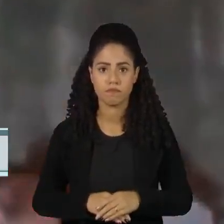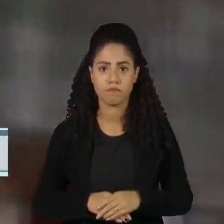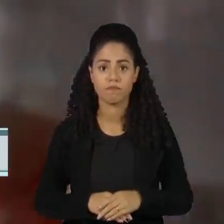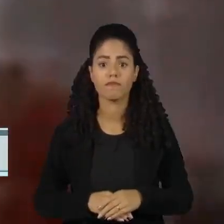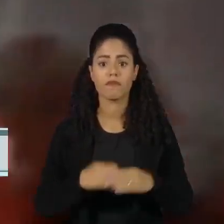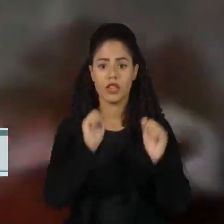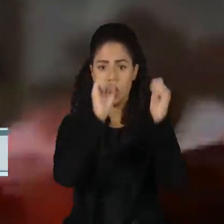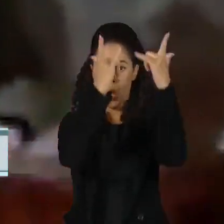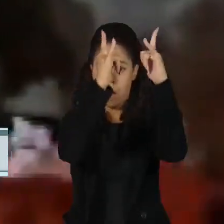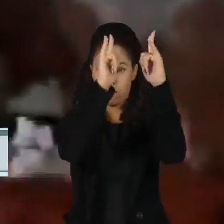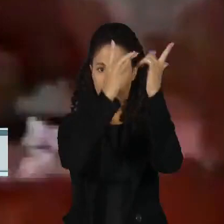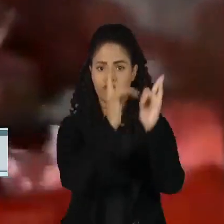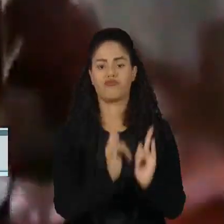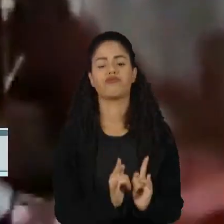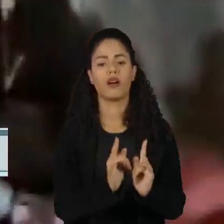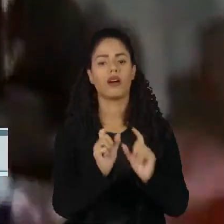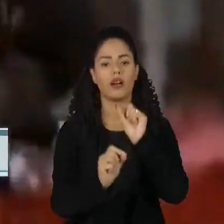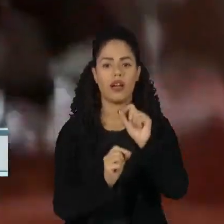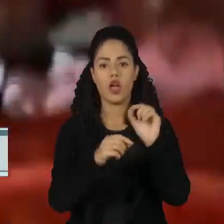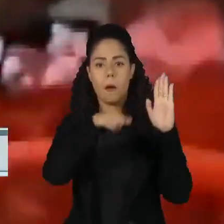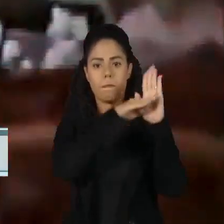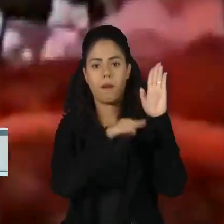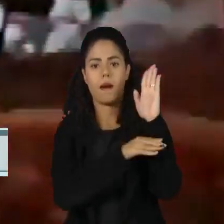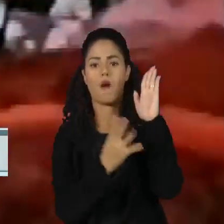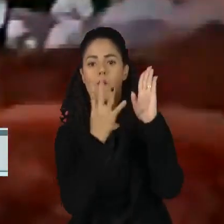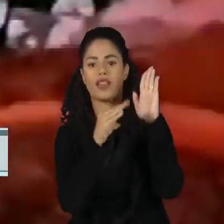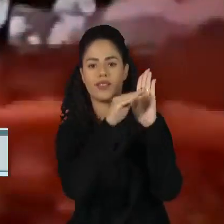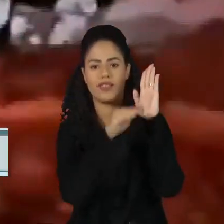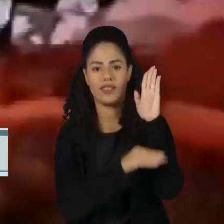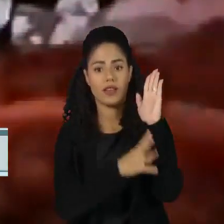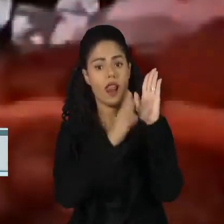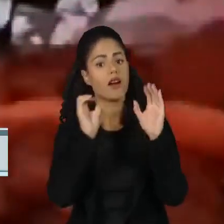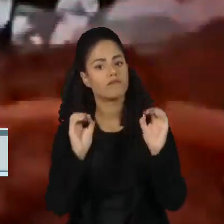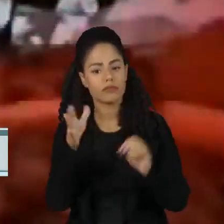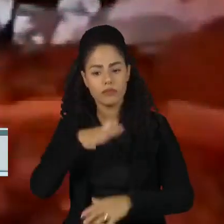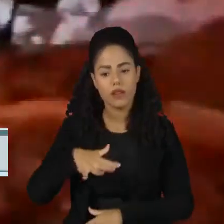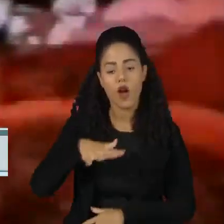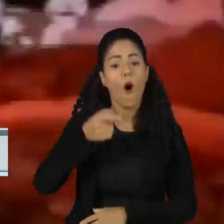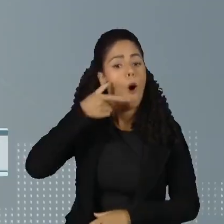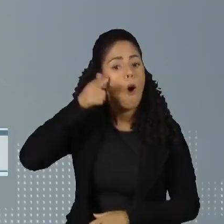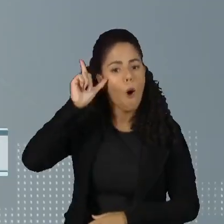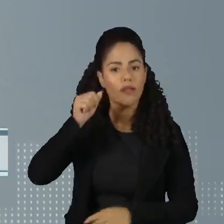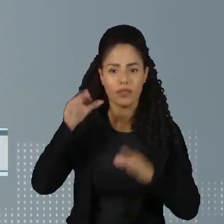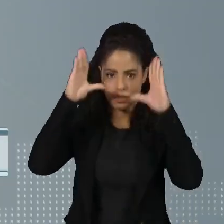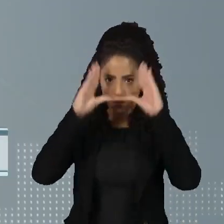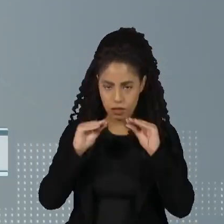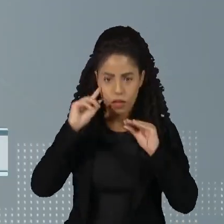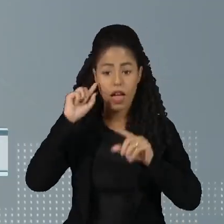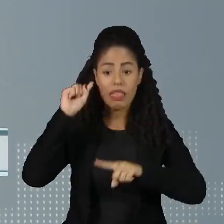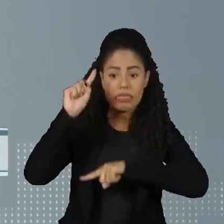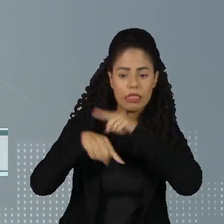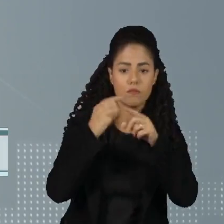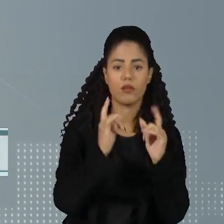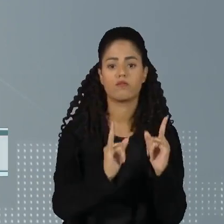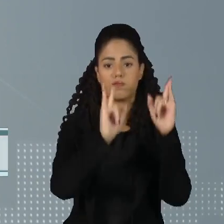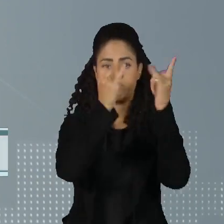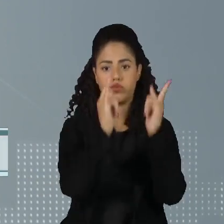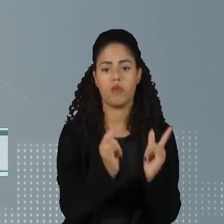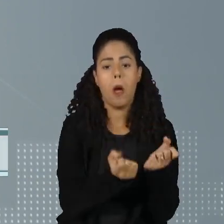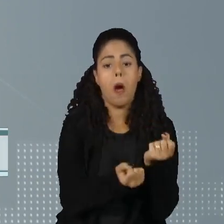Parte do prédio de 4 andares, que fica no Jardim Atlântico, desabou na noite de ontem. Depois começou um